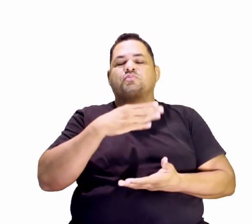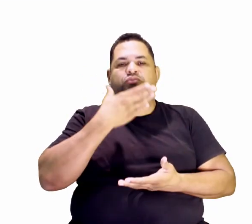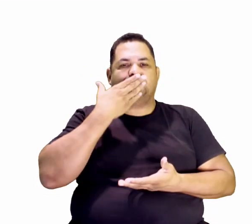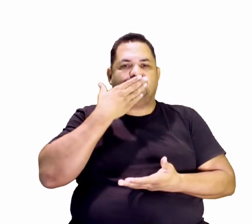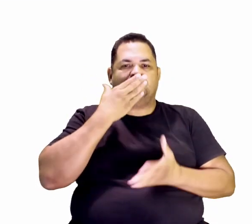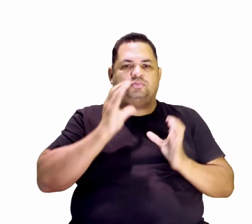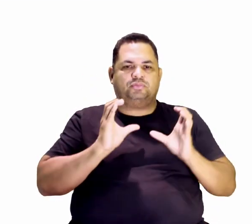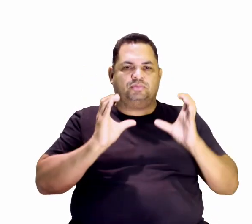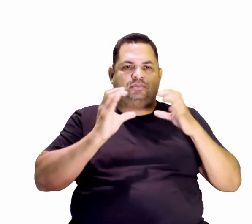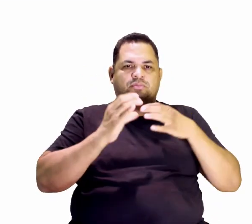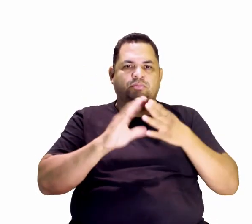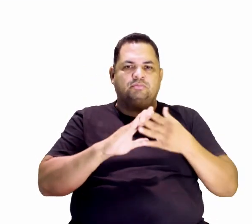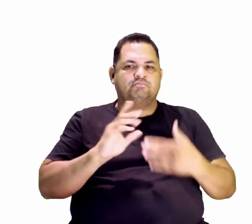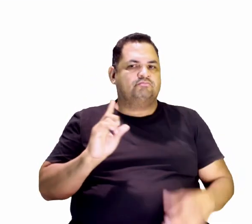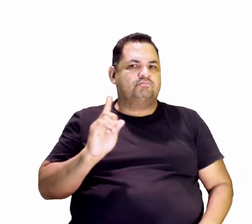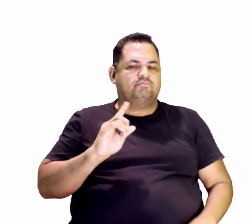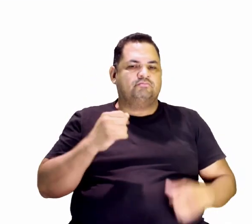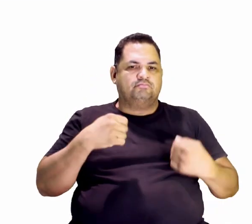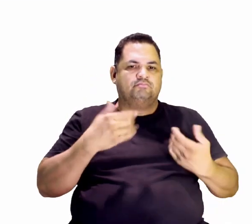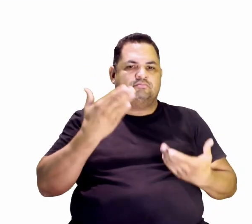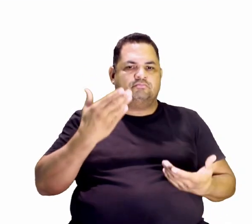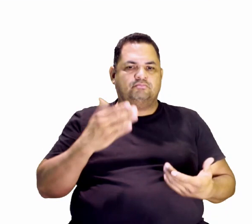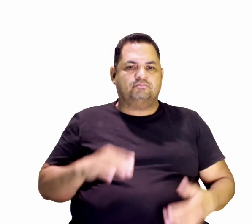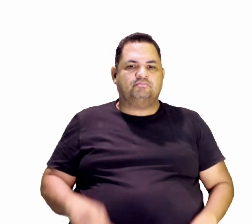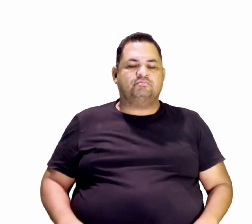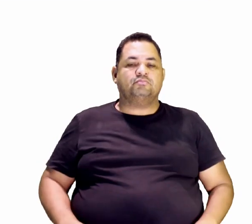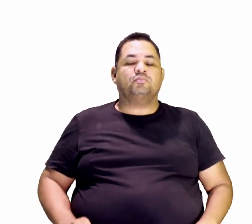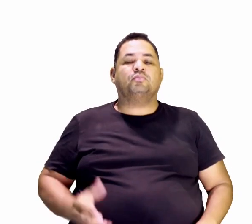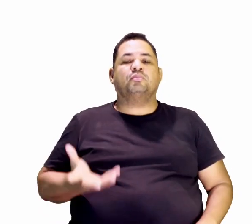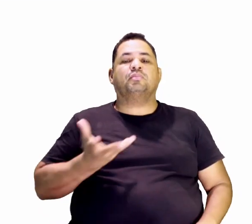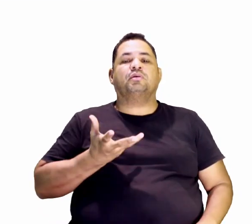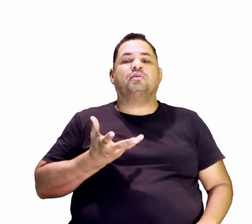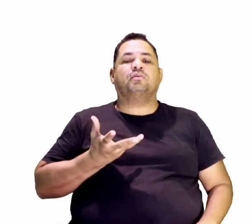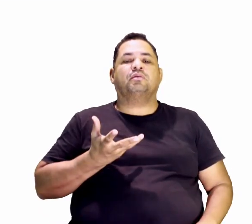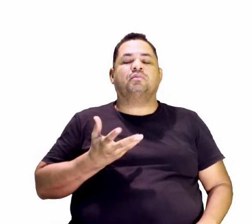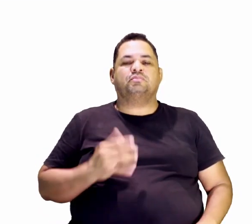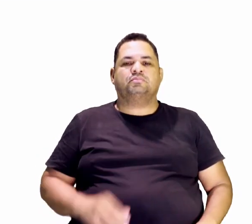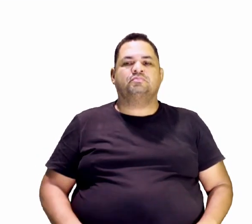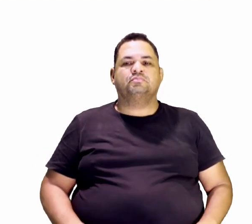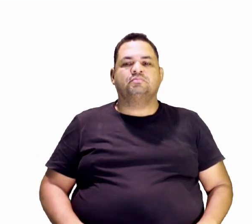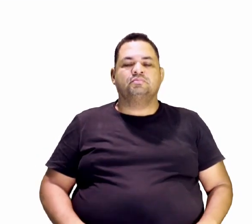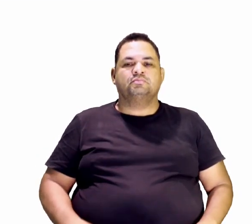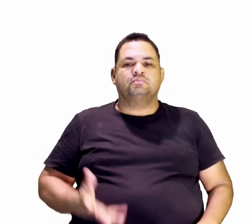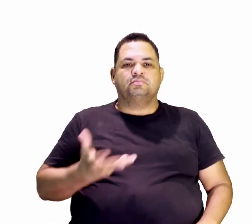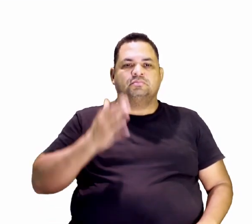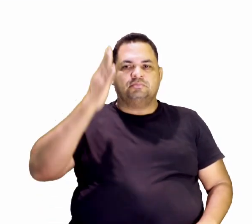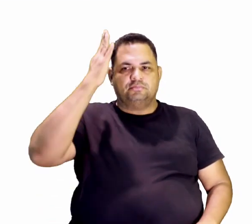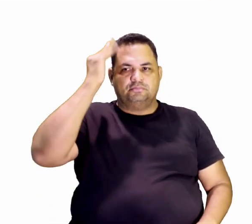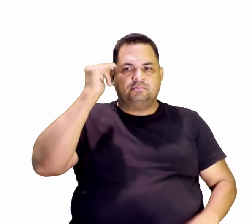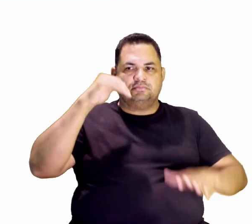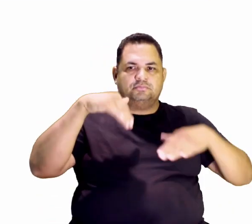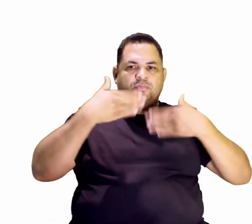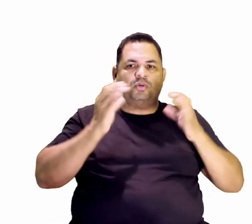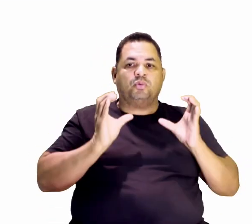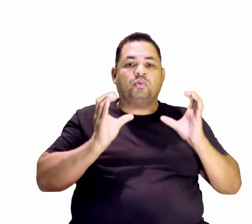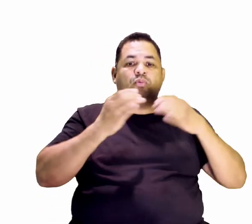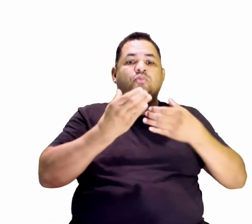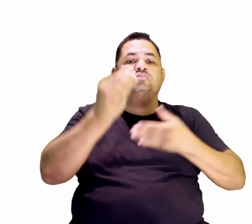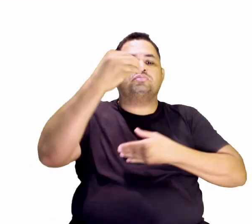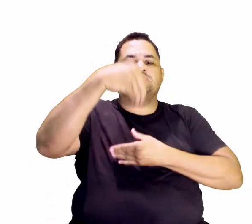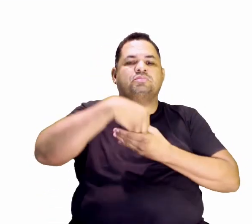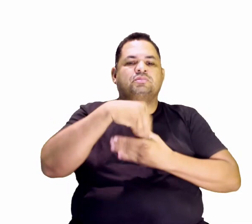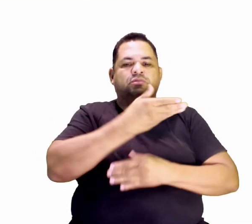ser necessariamente os que estão aqui. Mas o que eu quero de você? Eu quero saber de qual tribo que tu faz